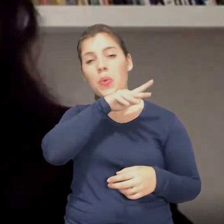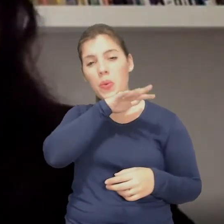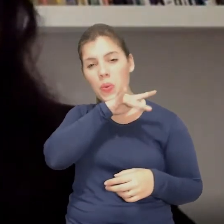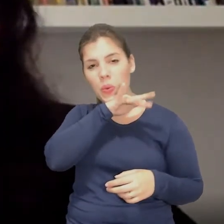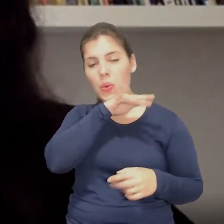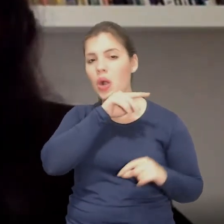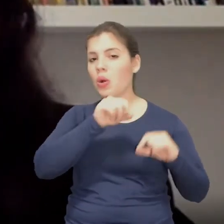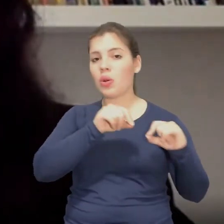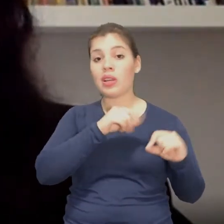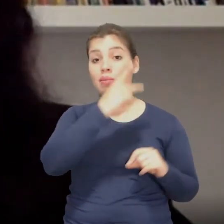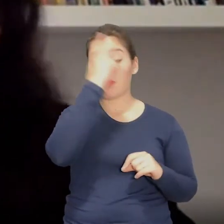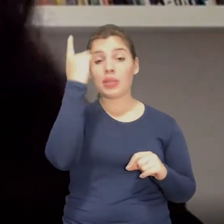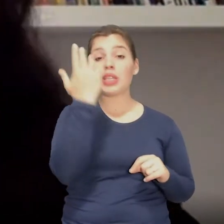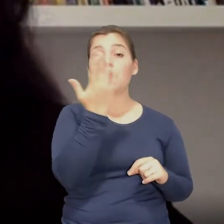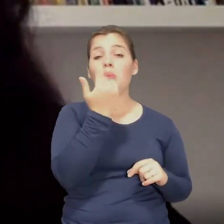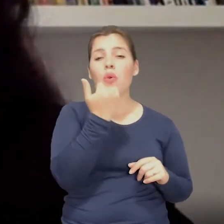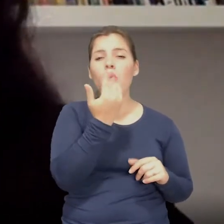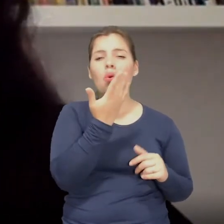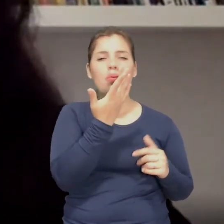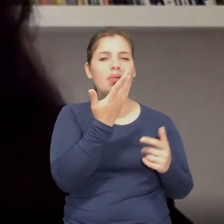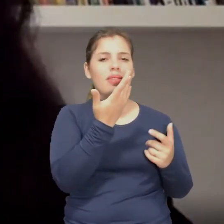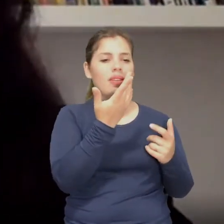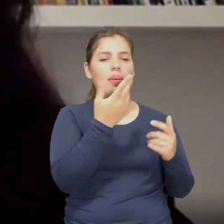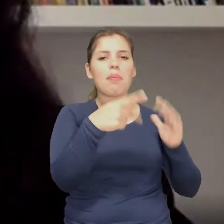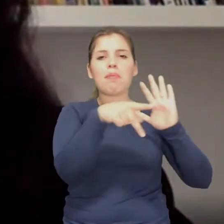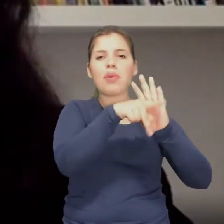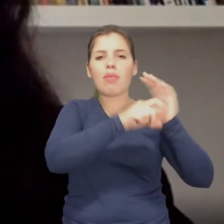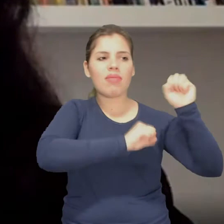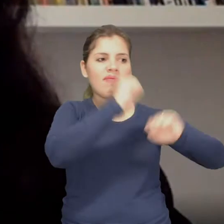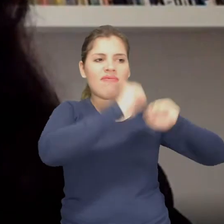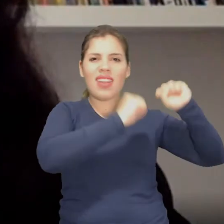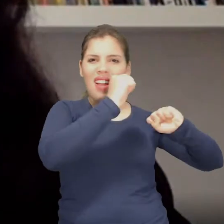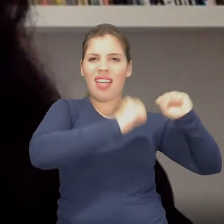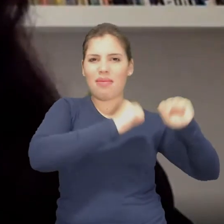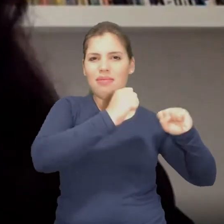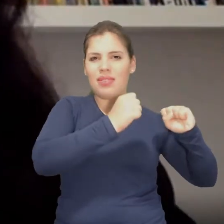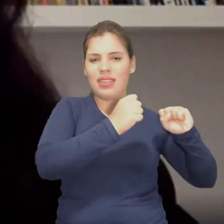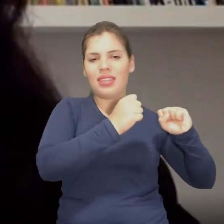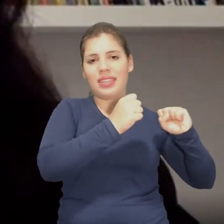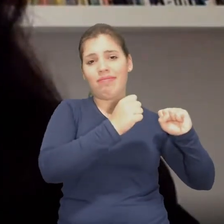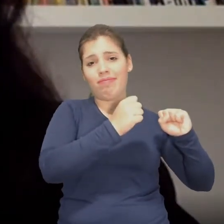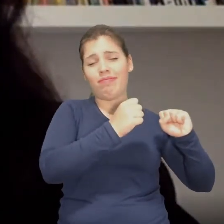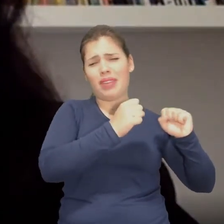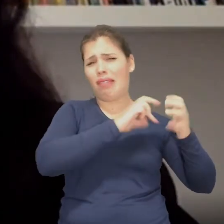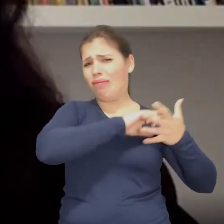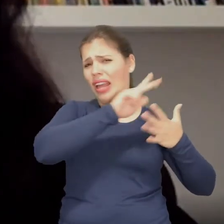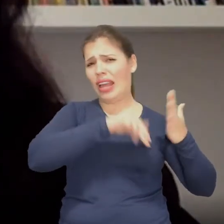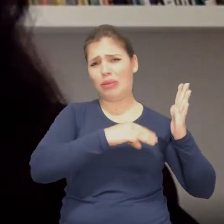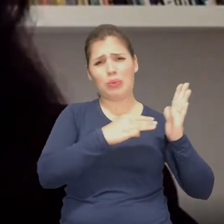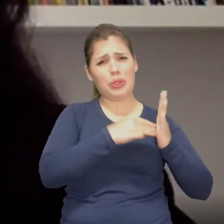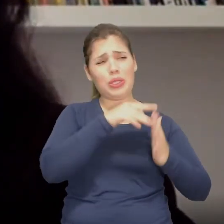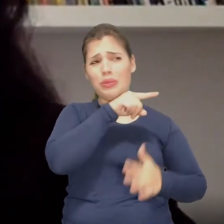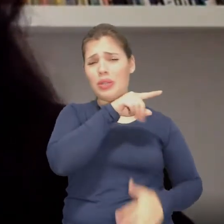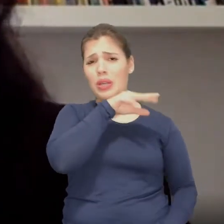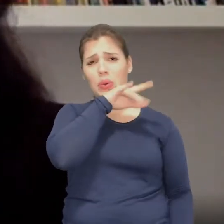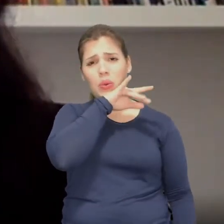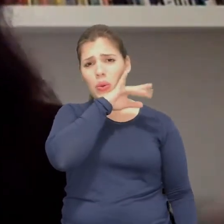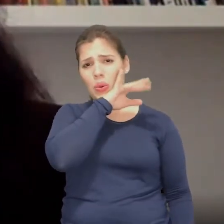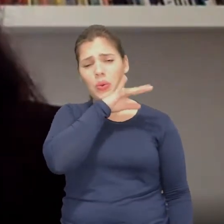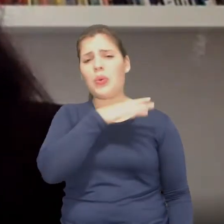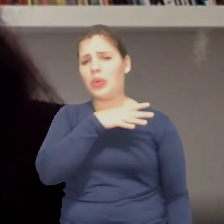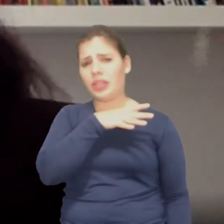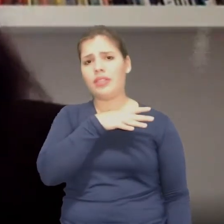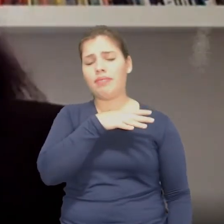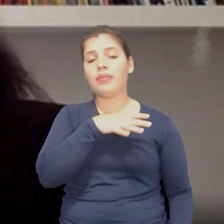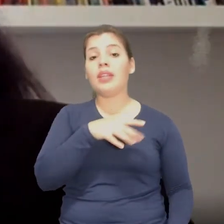comer, é comer os multiprocessados, que a gente chama. E por vários motivos. Primeiro, que eu já ouvi isso numa entrevista